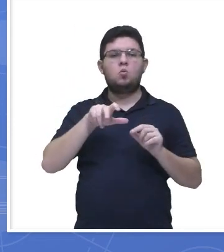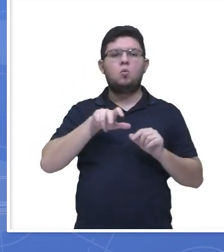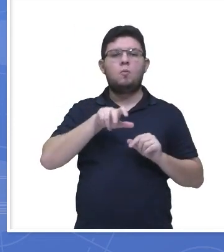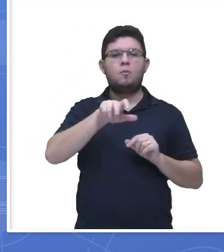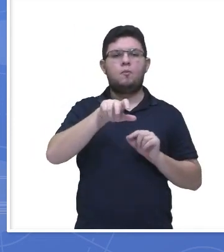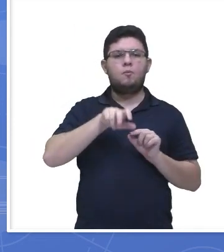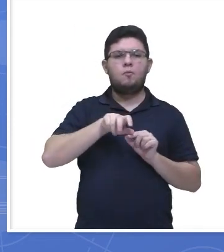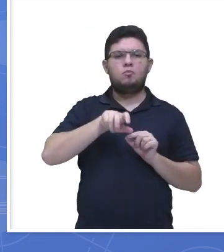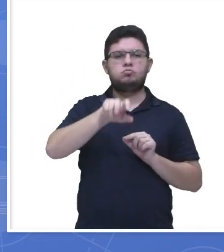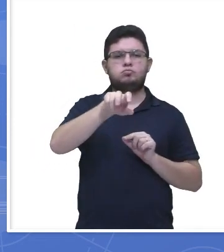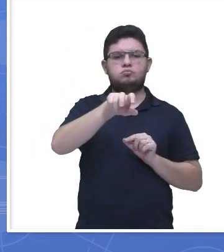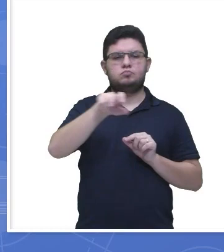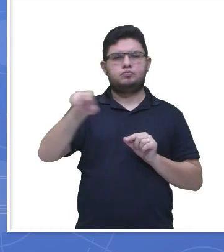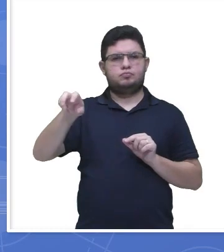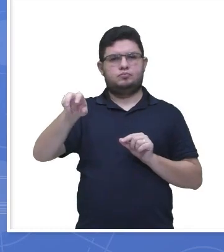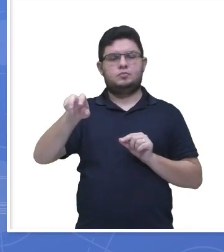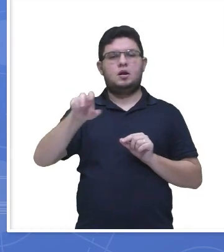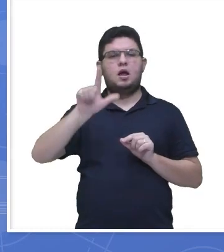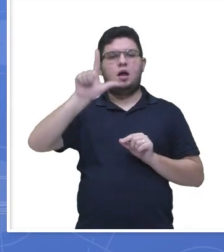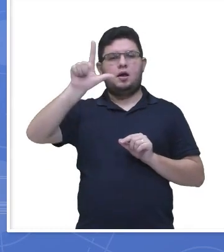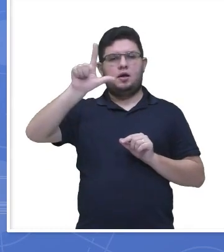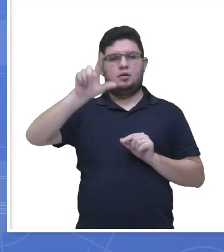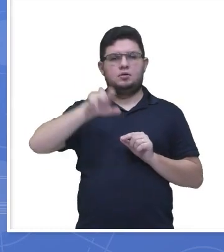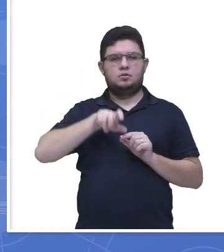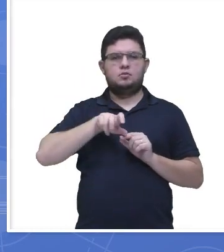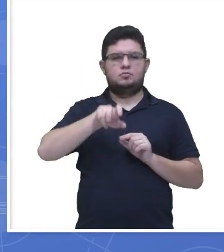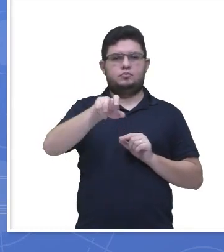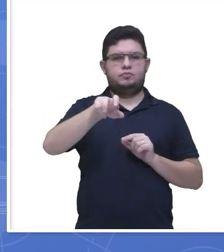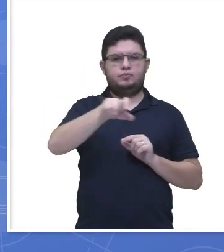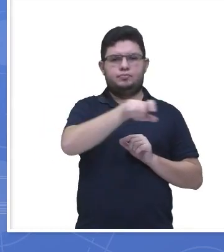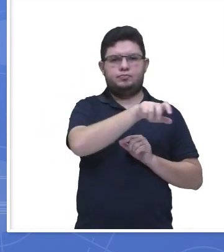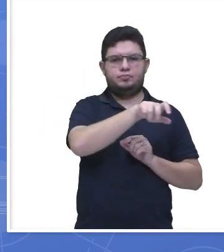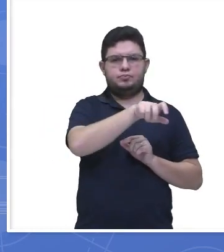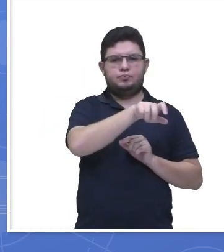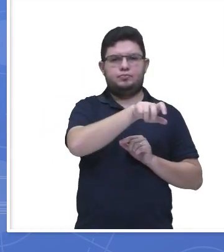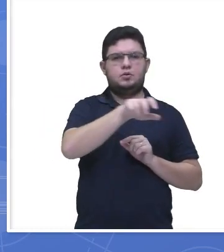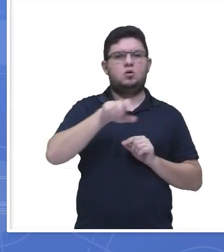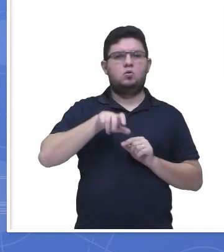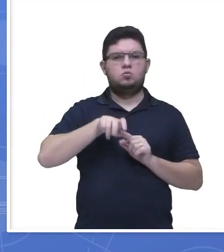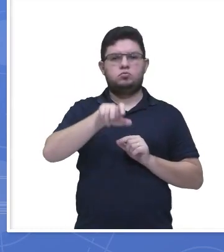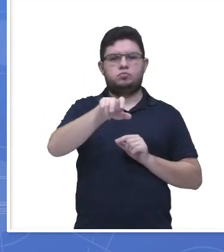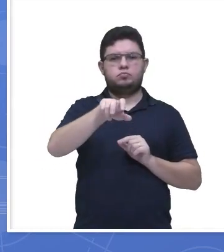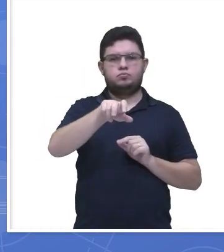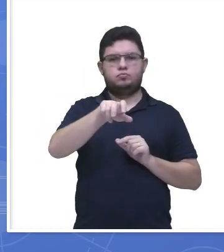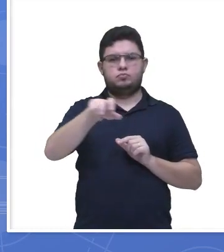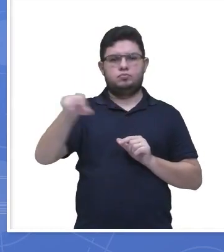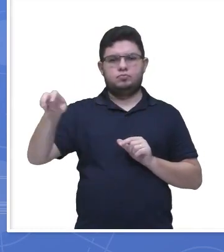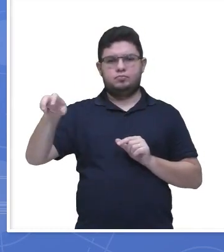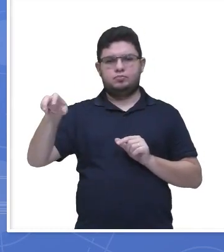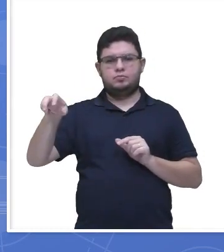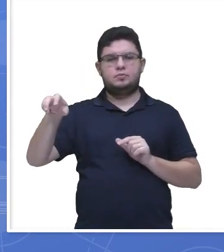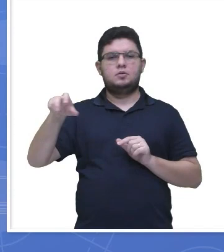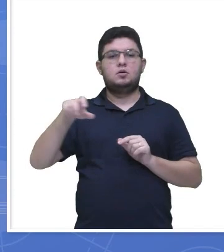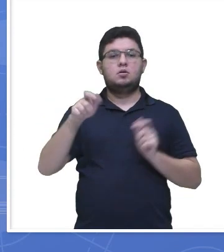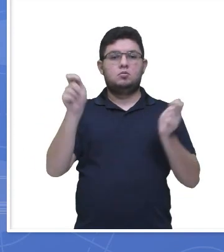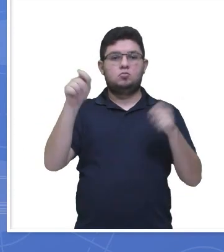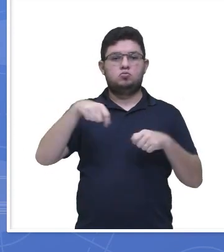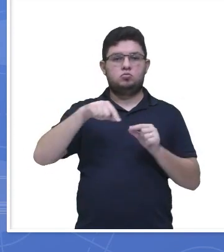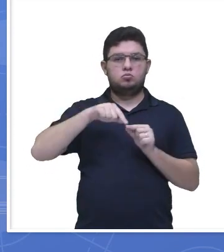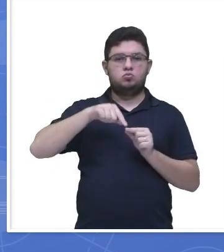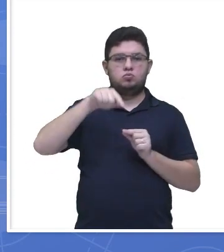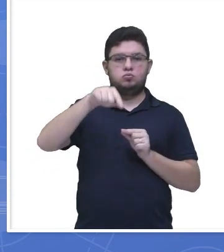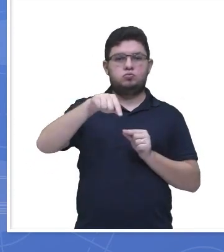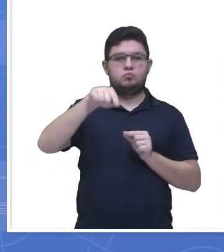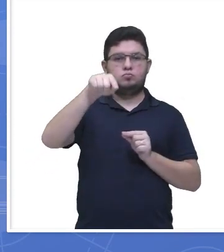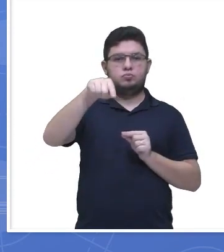L, né? Ele anda 3 casas, não é isso? Tá na dele, ele vai andar 3, sendo que a última, ele